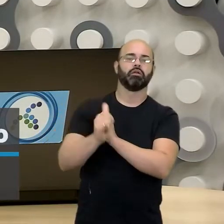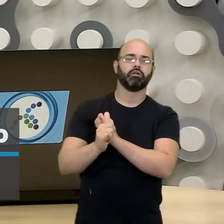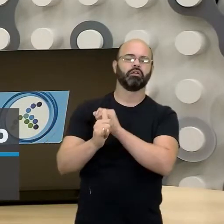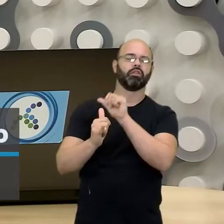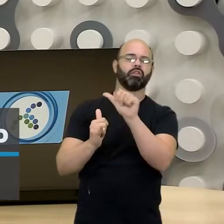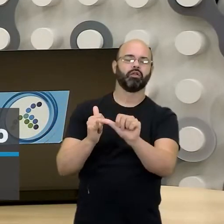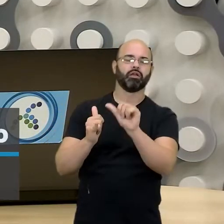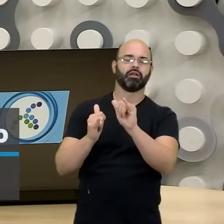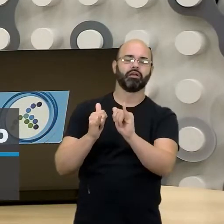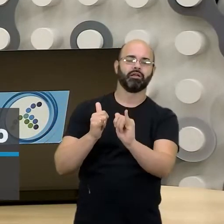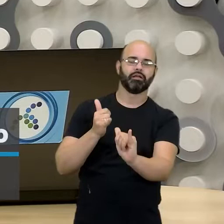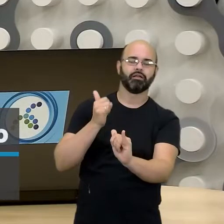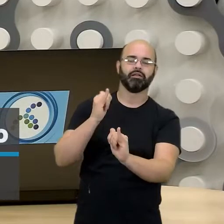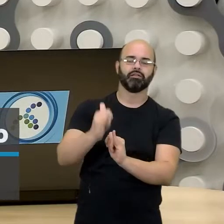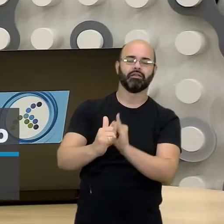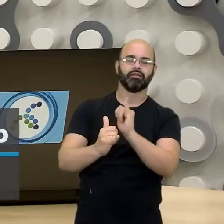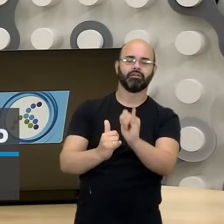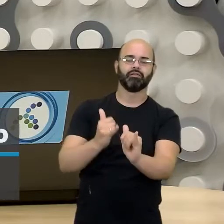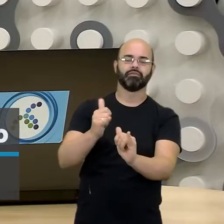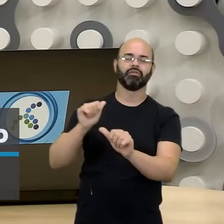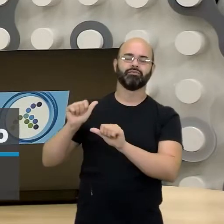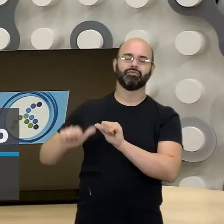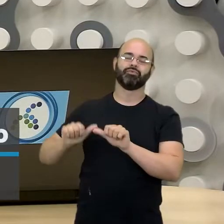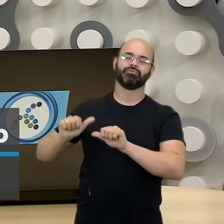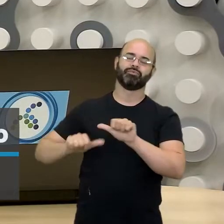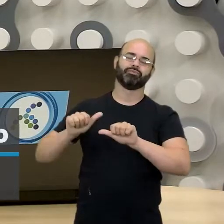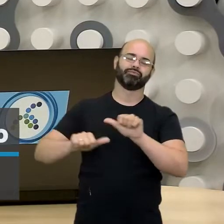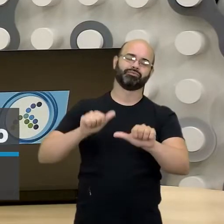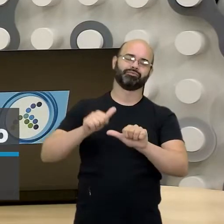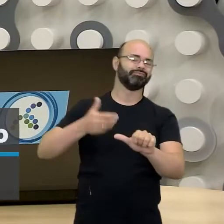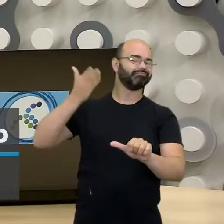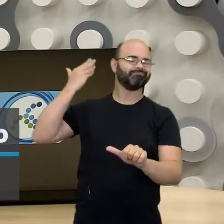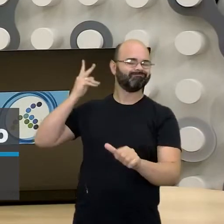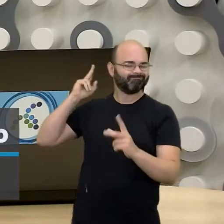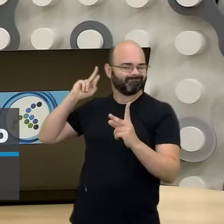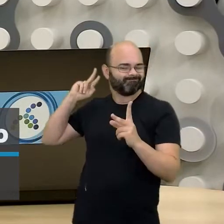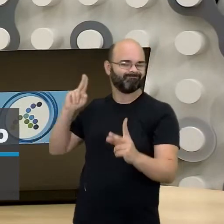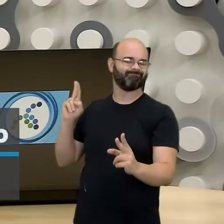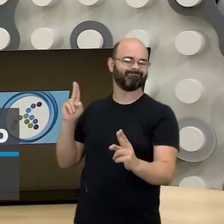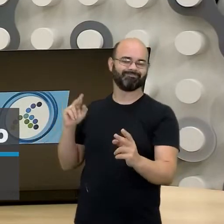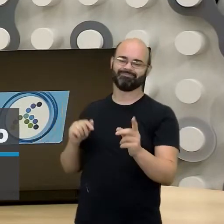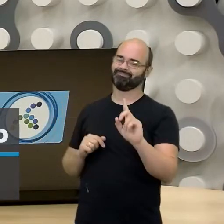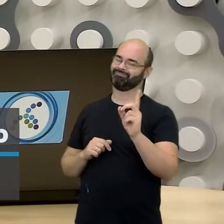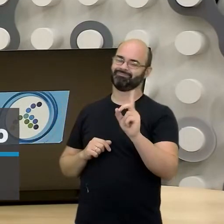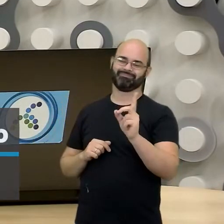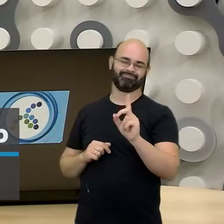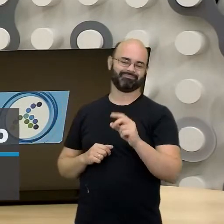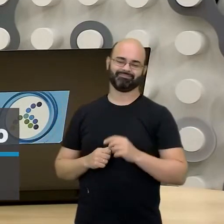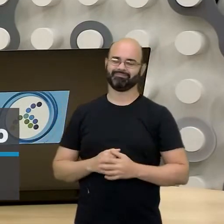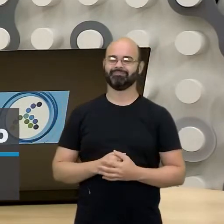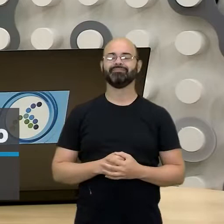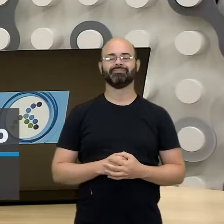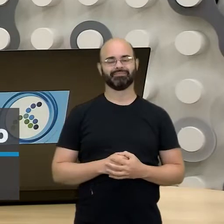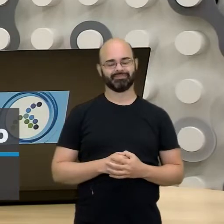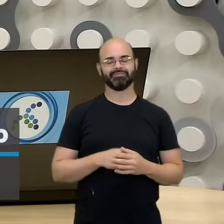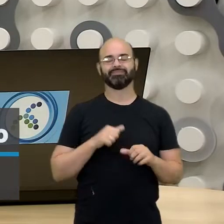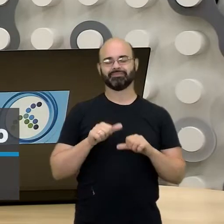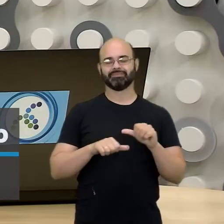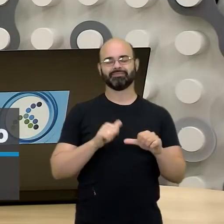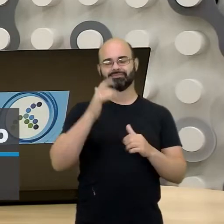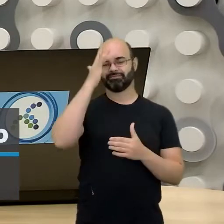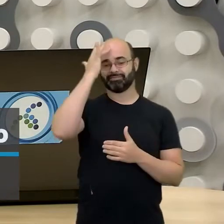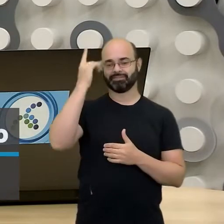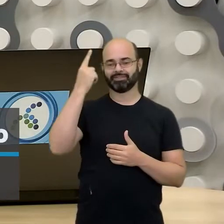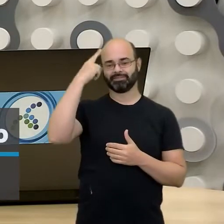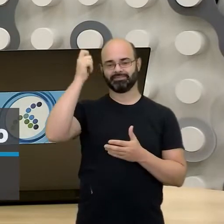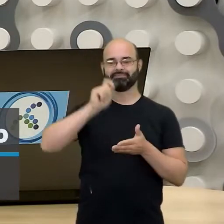de onde é que vem. Então, tudo que vem de uma tradição oral, assim como os mitos, eles são transformados. Né? Então, às vezes, os autores, eles pegam